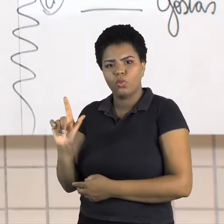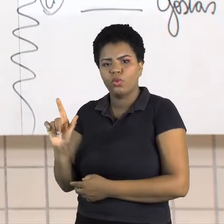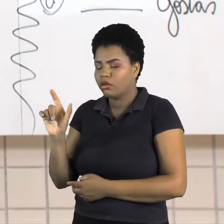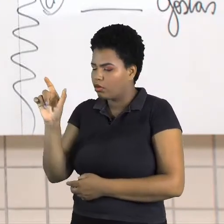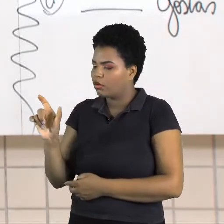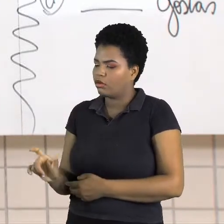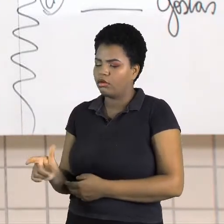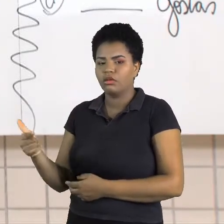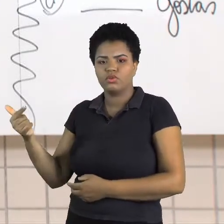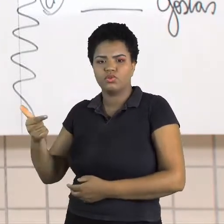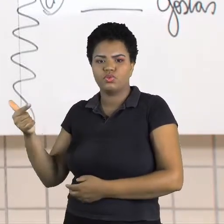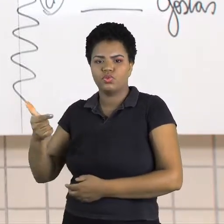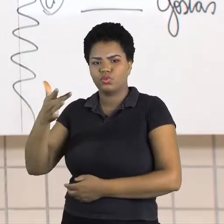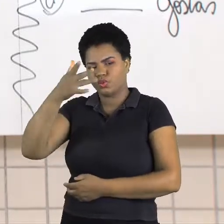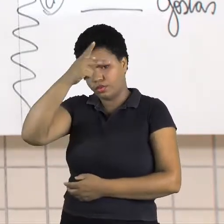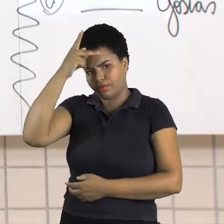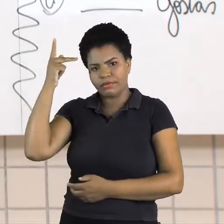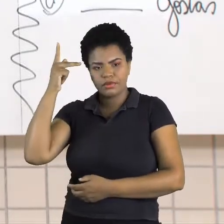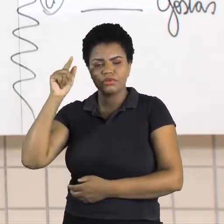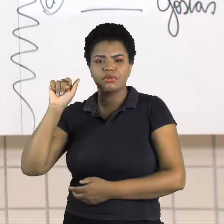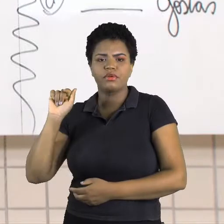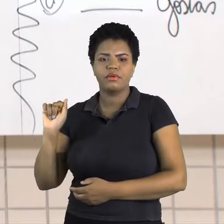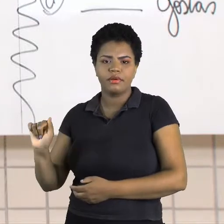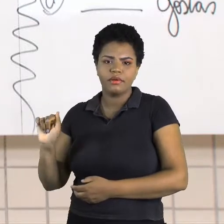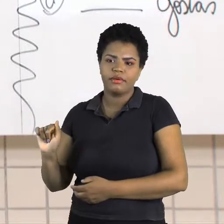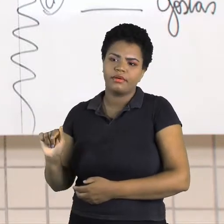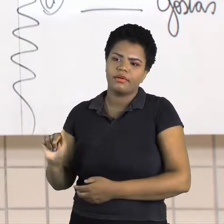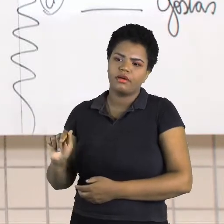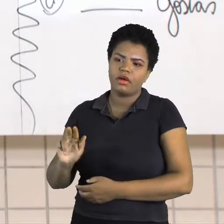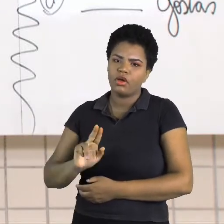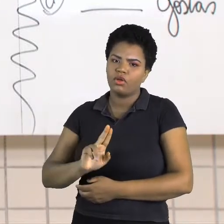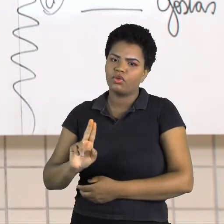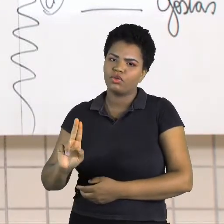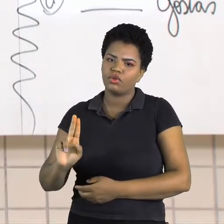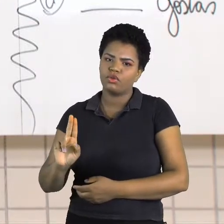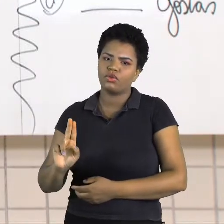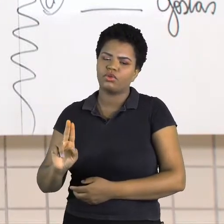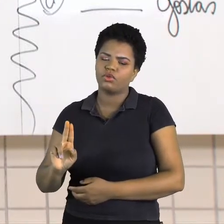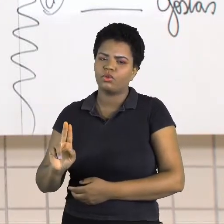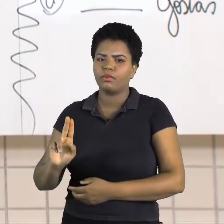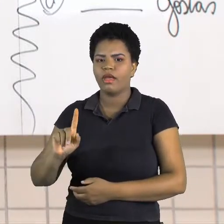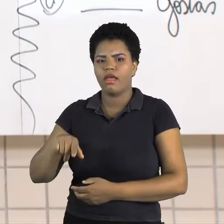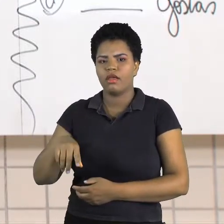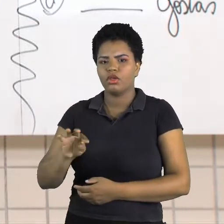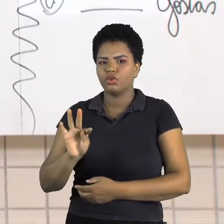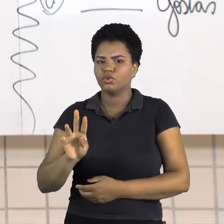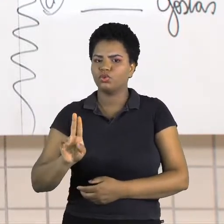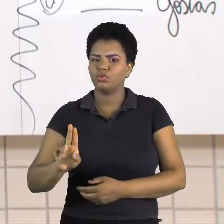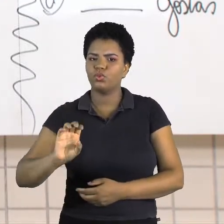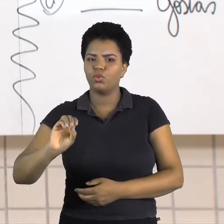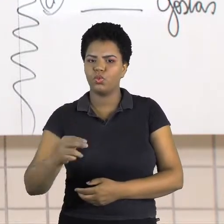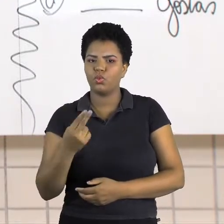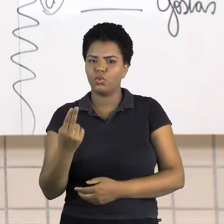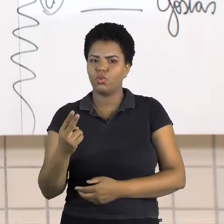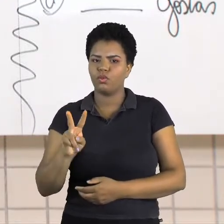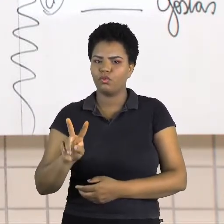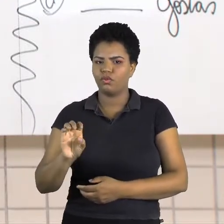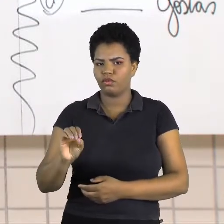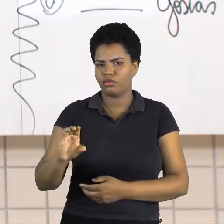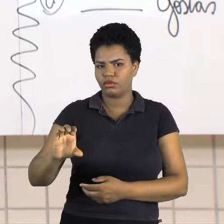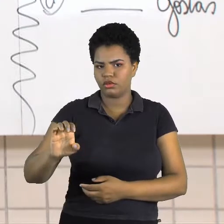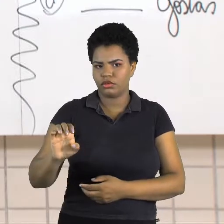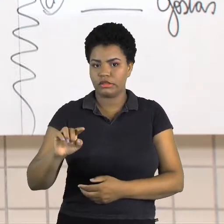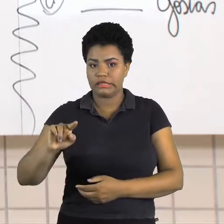segunda pessoa. Essa segunda pessoa nós vamos chamar de tu ou de você. E a